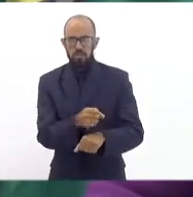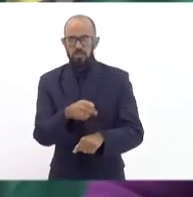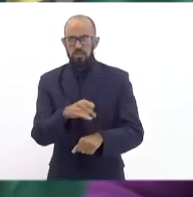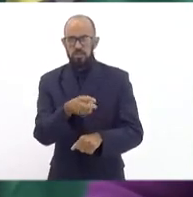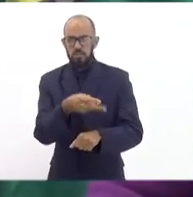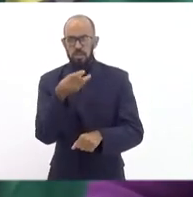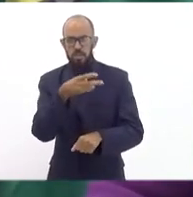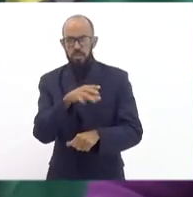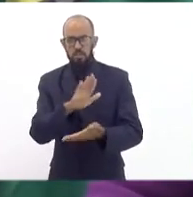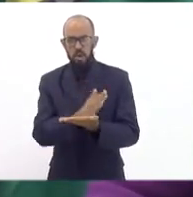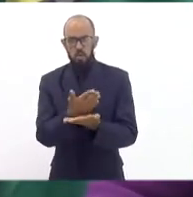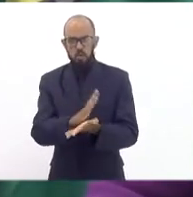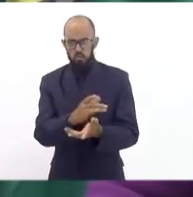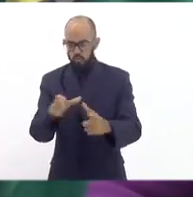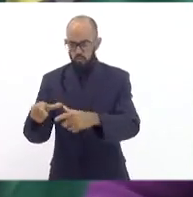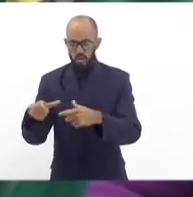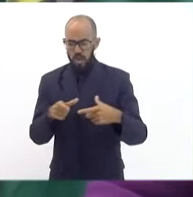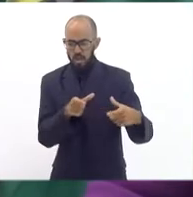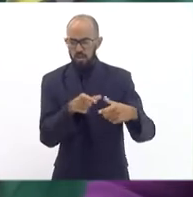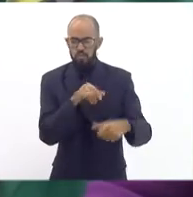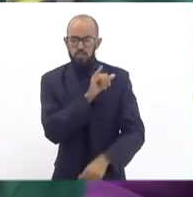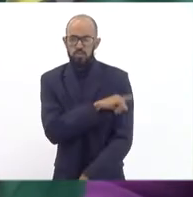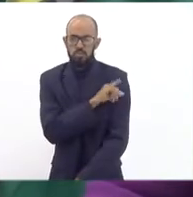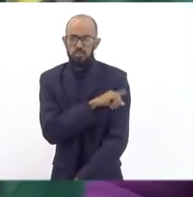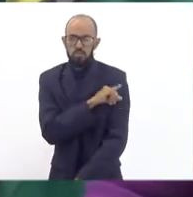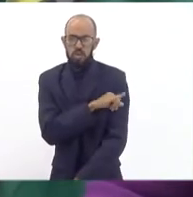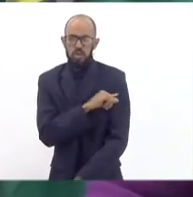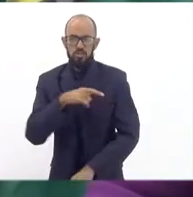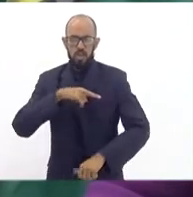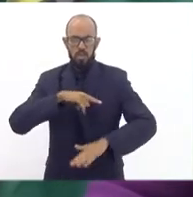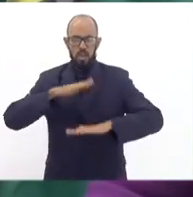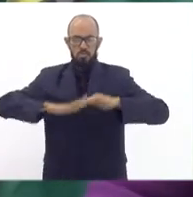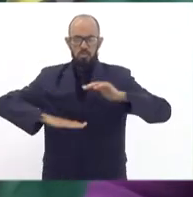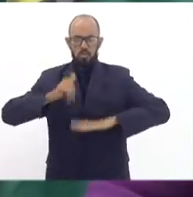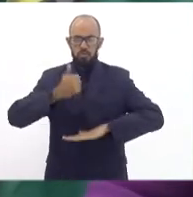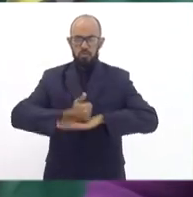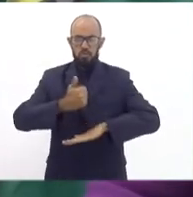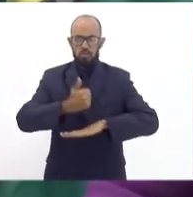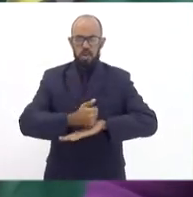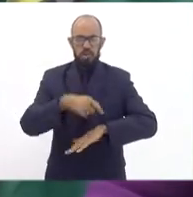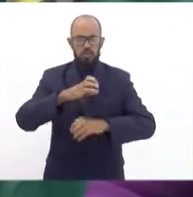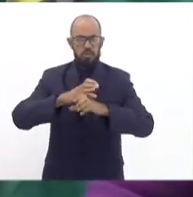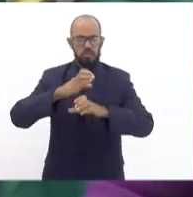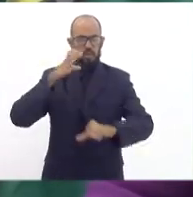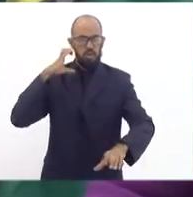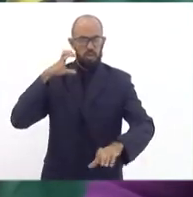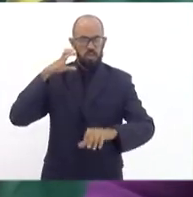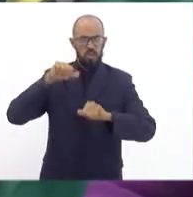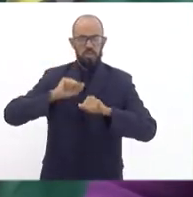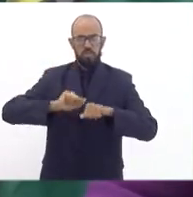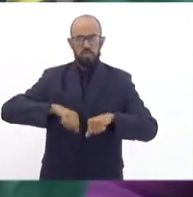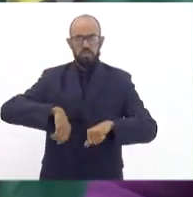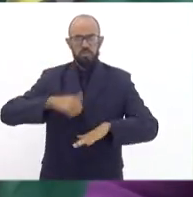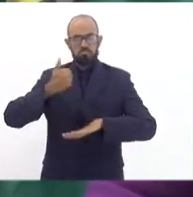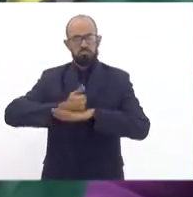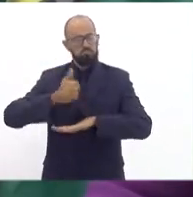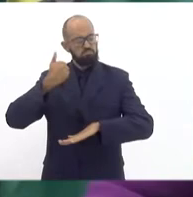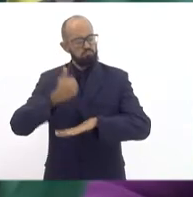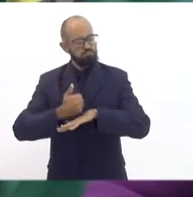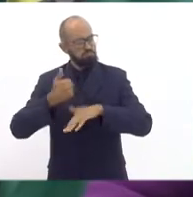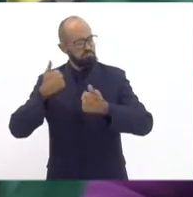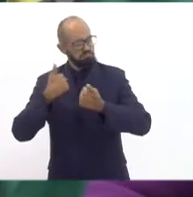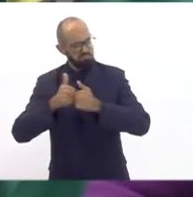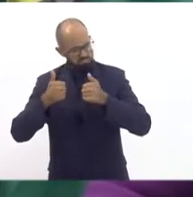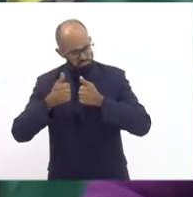Rio de Janeiro, do estado do Rio de Janeiro, você tem profissionais da engenharia, especialista em transportes, aquilo, todo